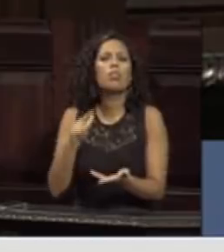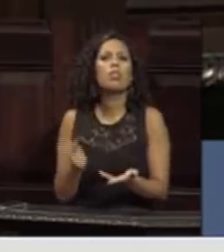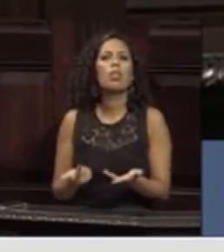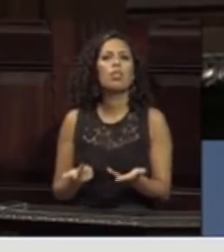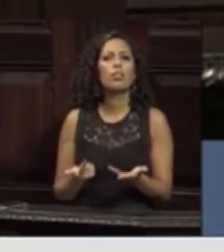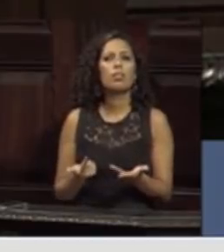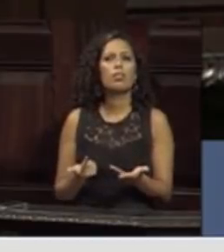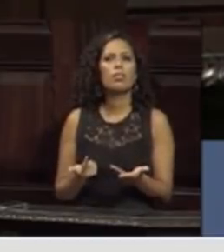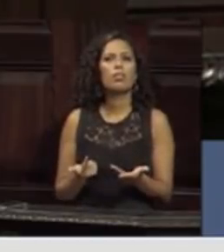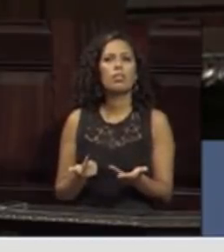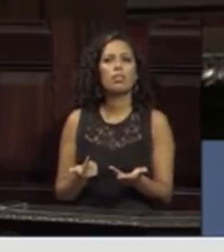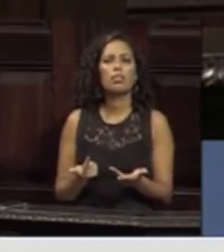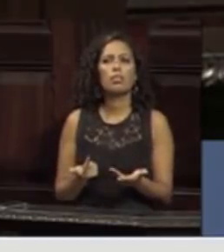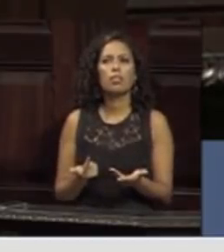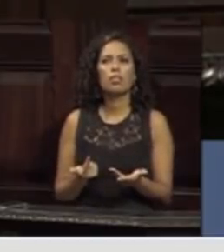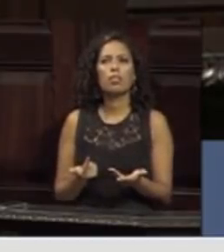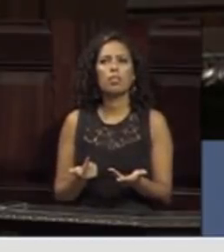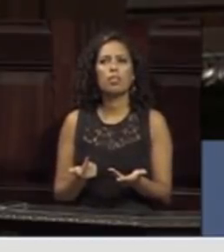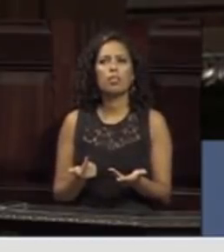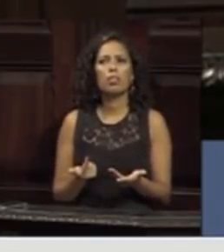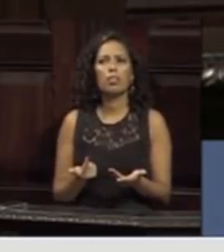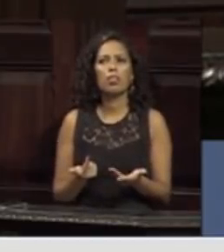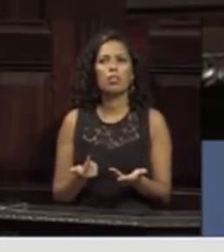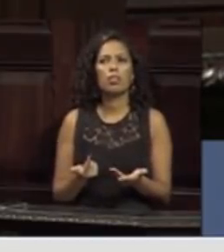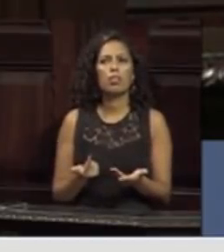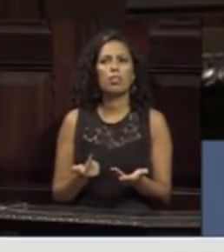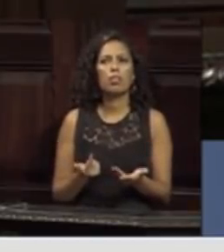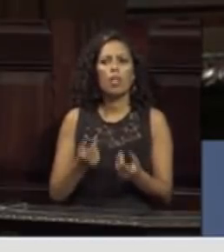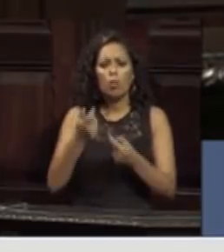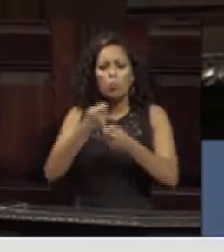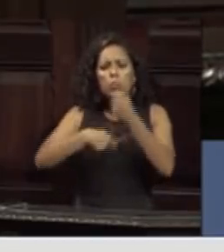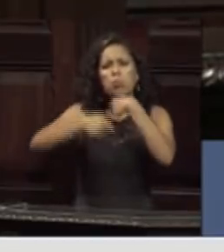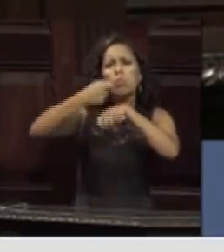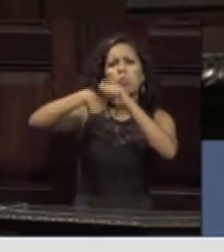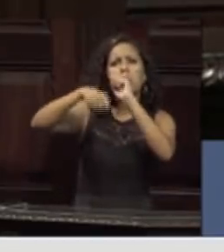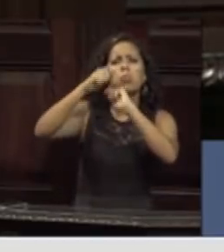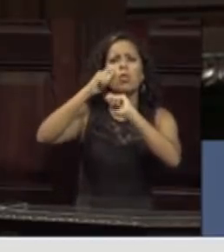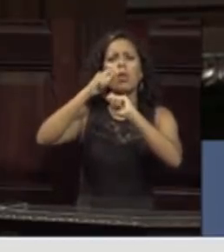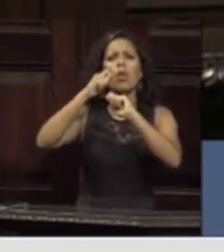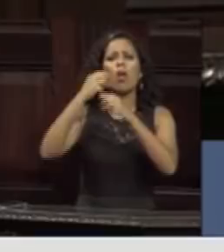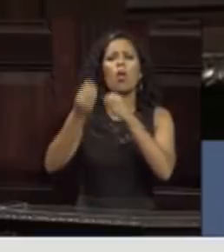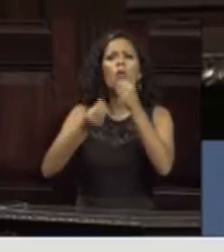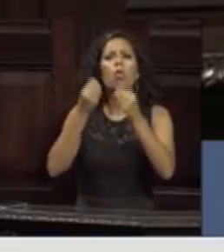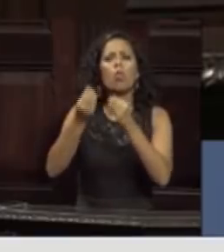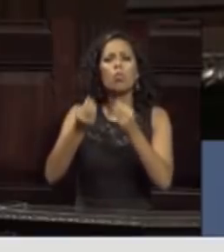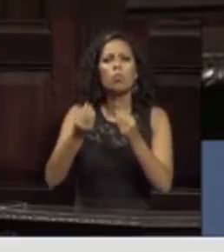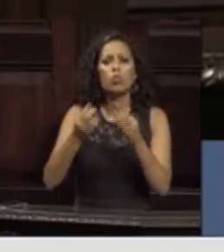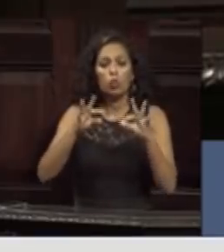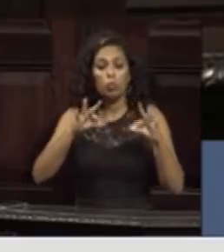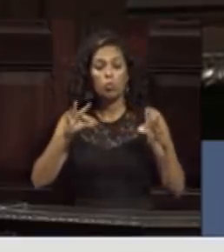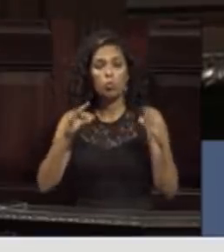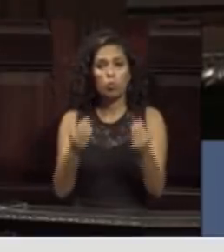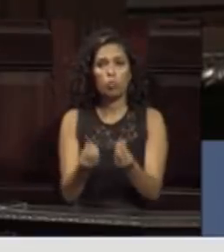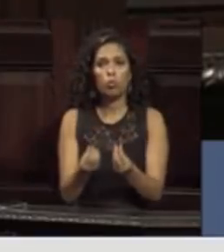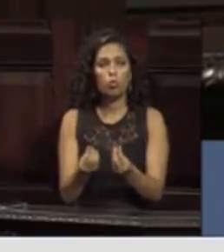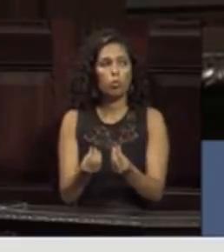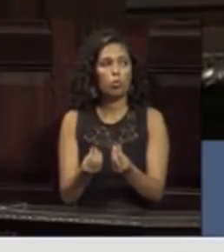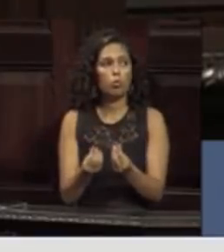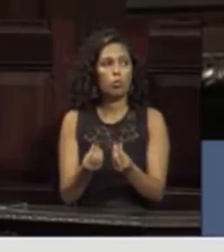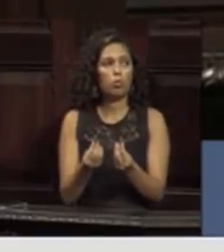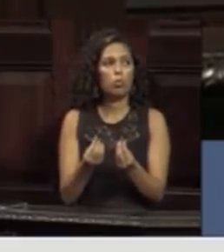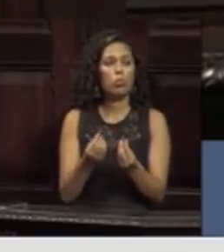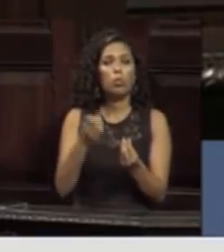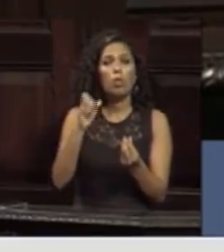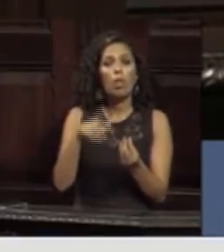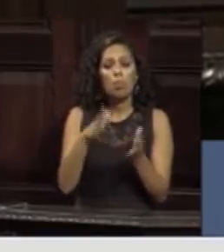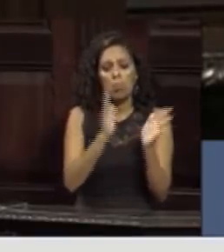como que você não tem, inclusive como a superação dessas carências deva acontecer. Ou seja, tudo isto é